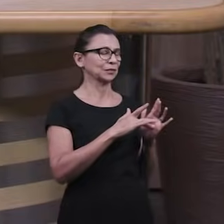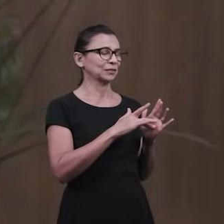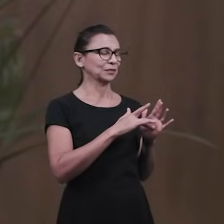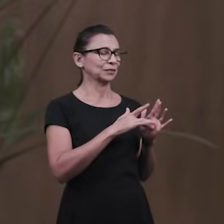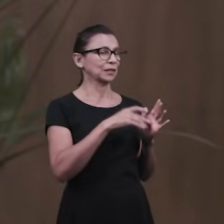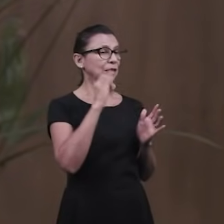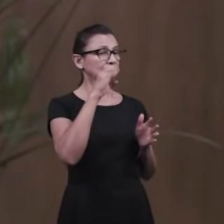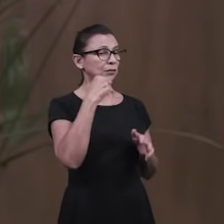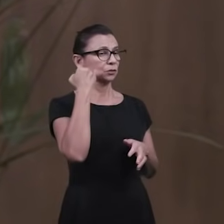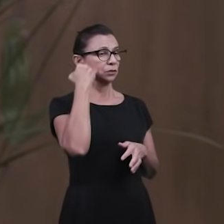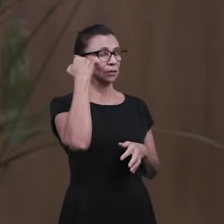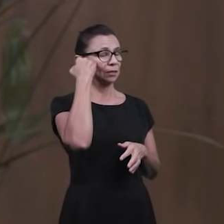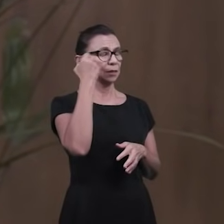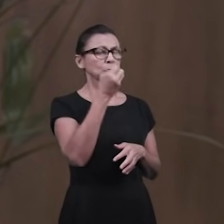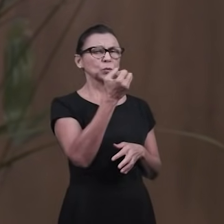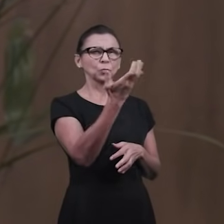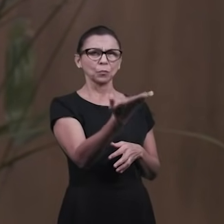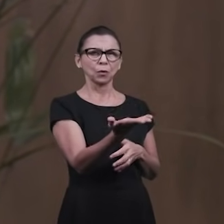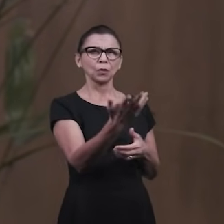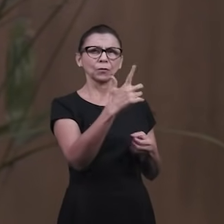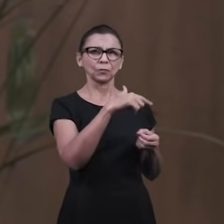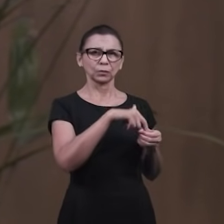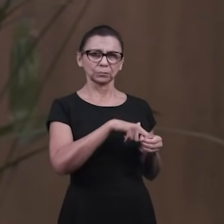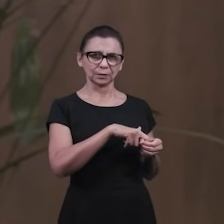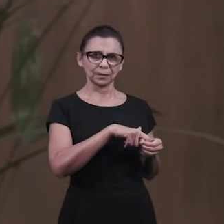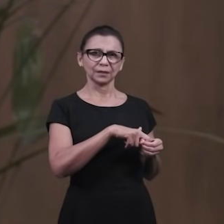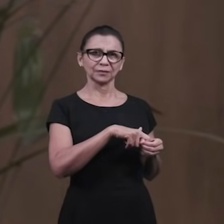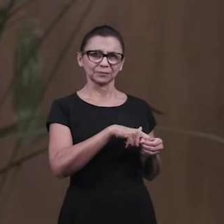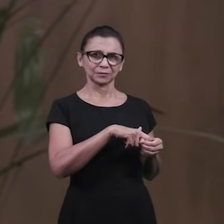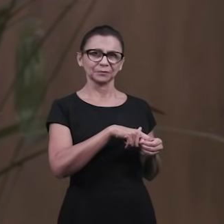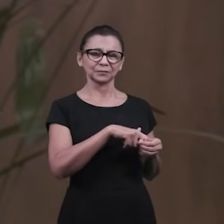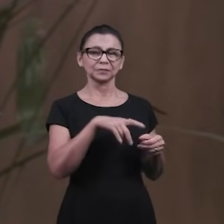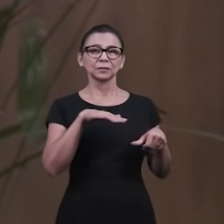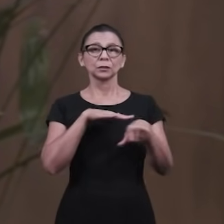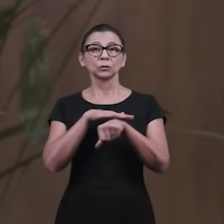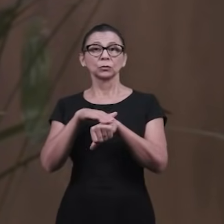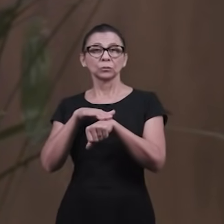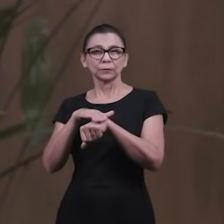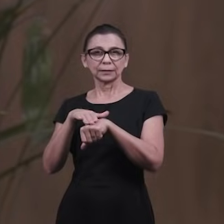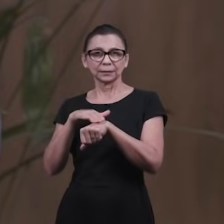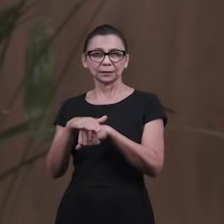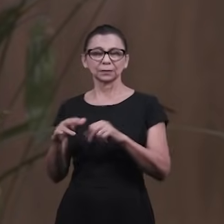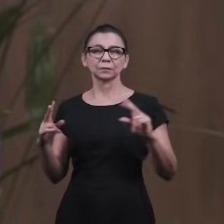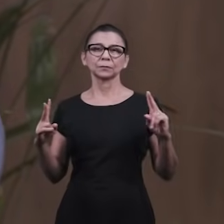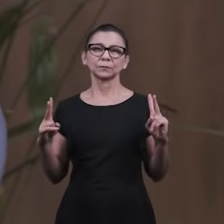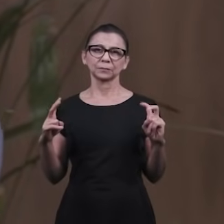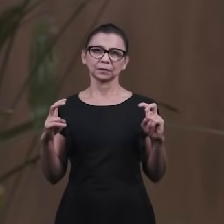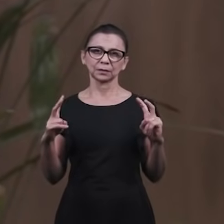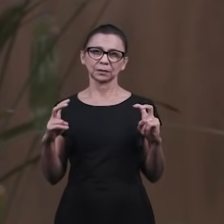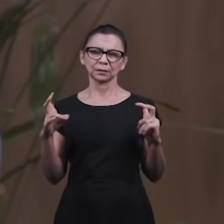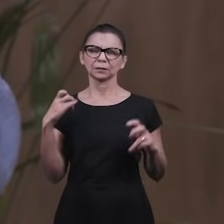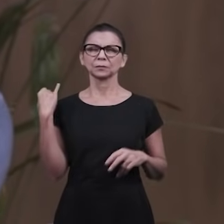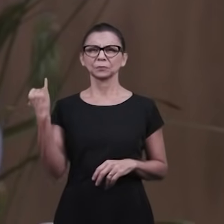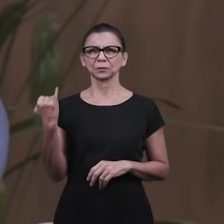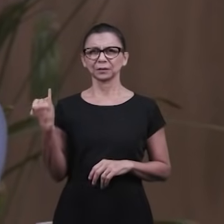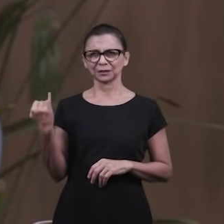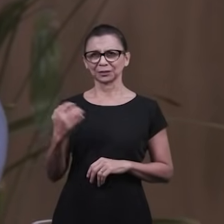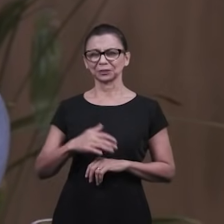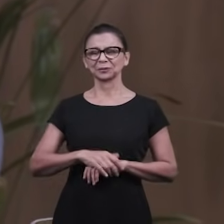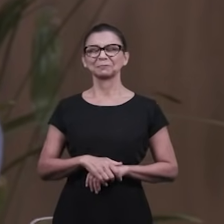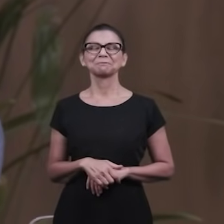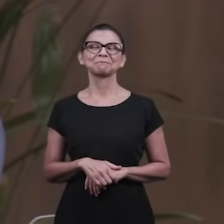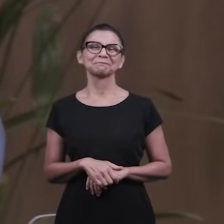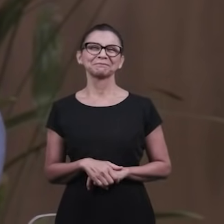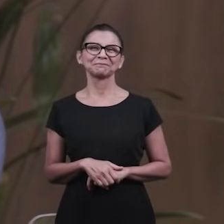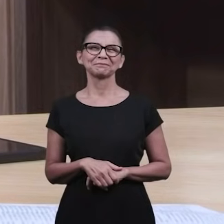Josias, é bom estar aqui de volta, conversar com os irmãos acerca desse assunto tão importante para